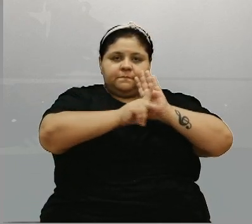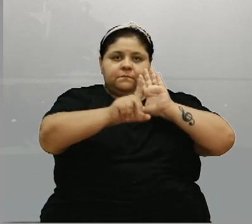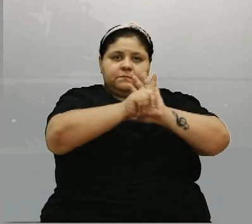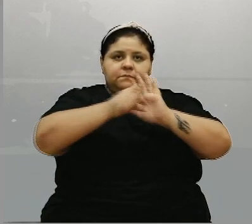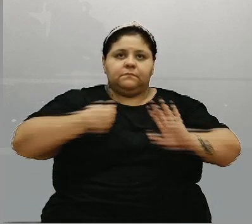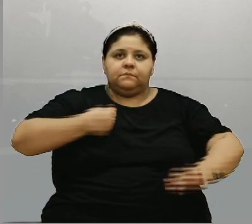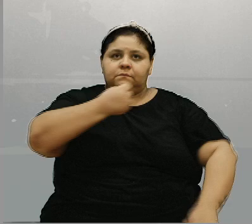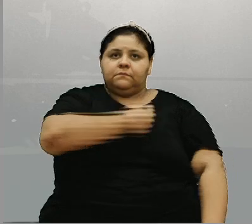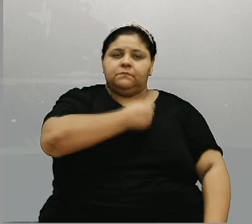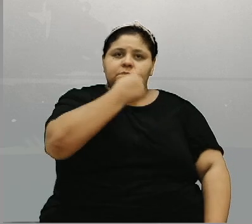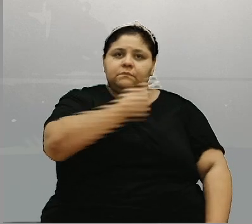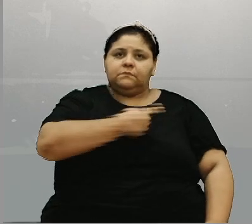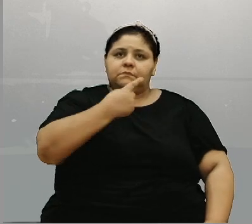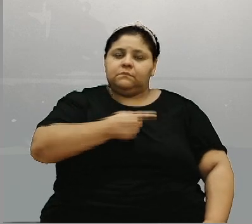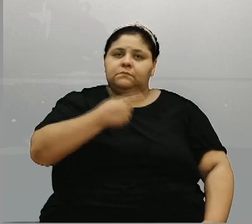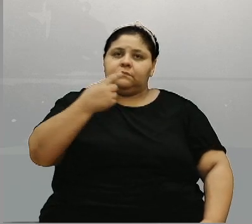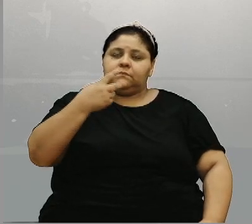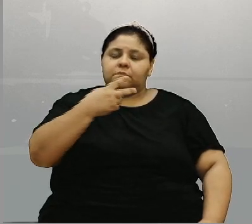número